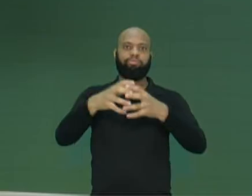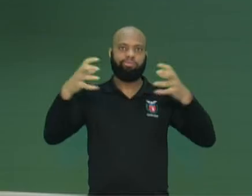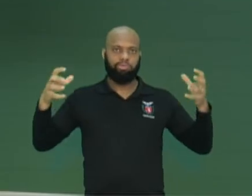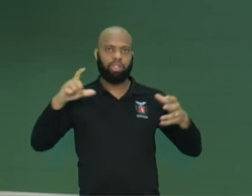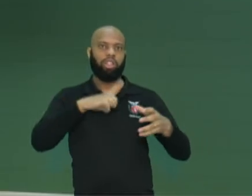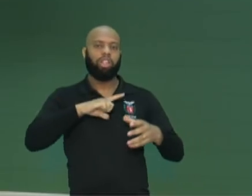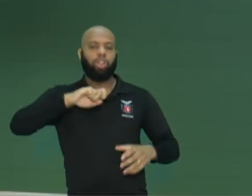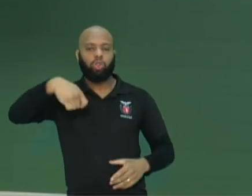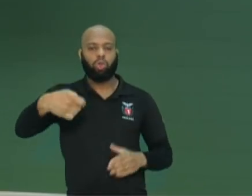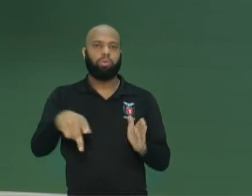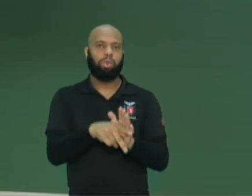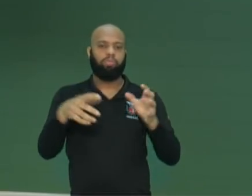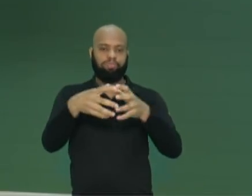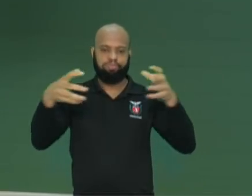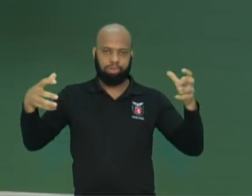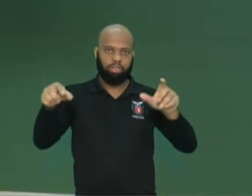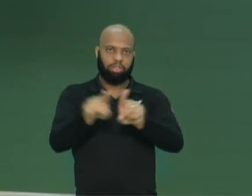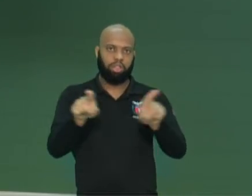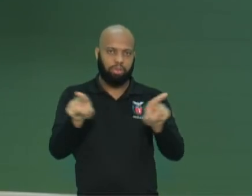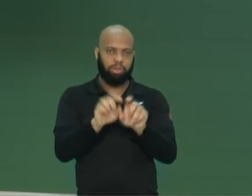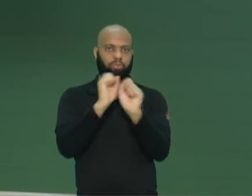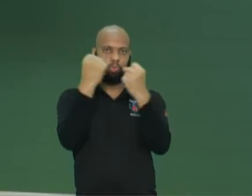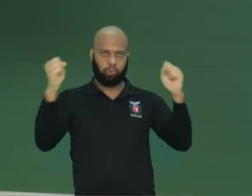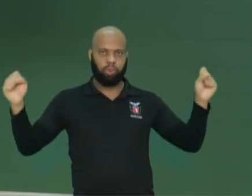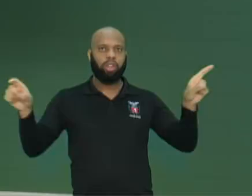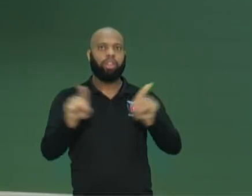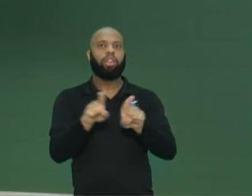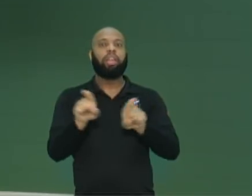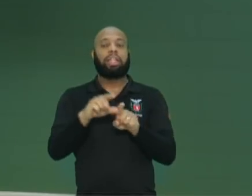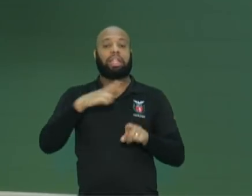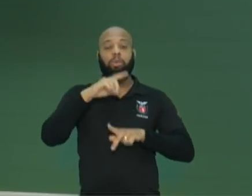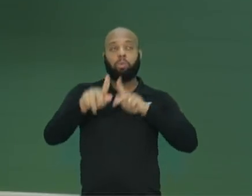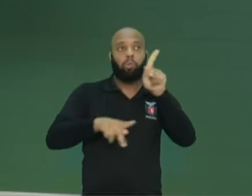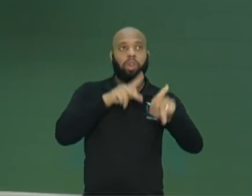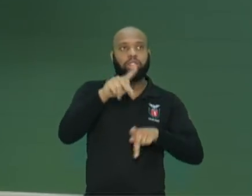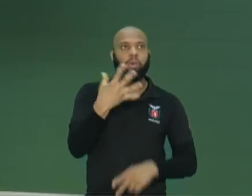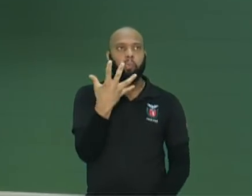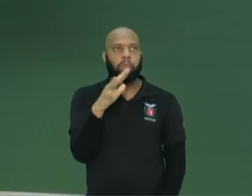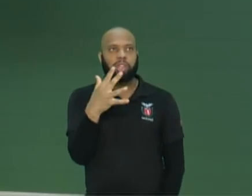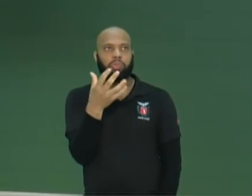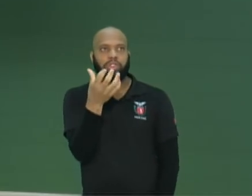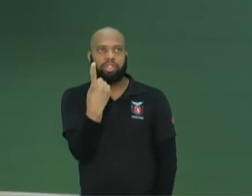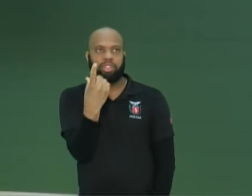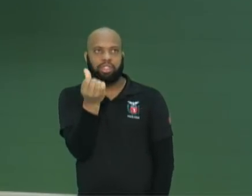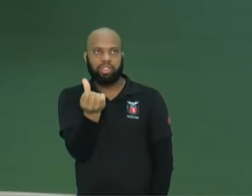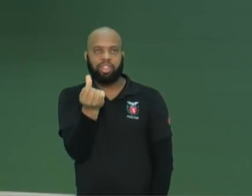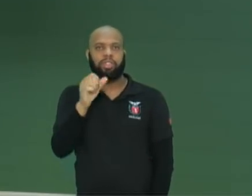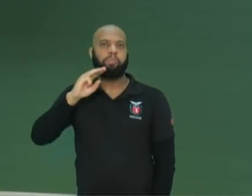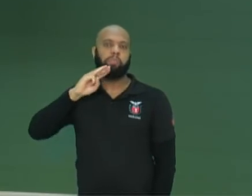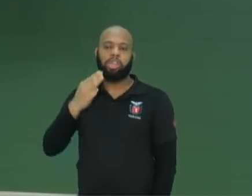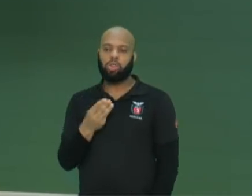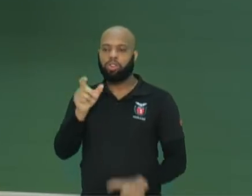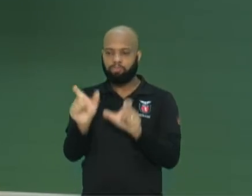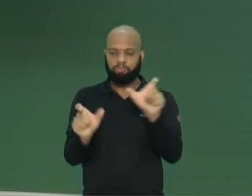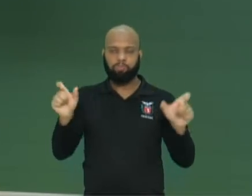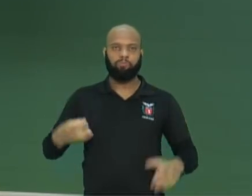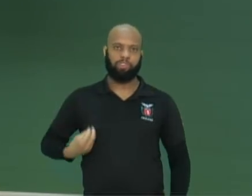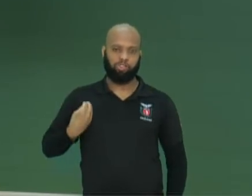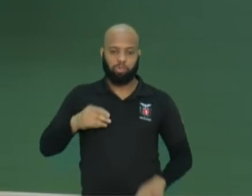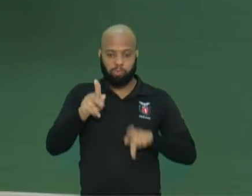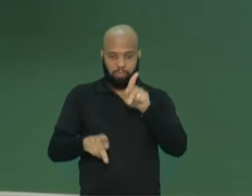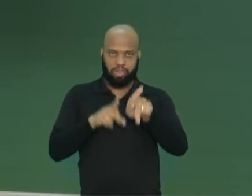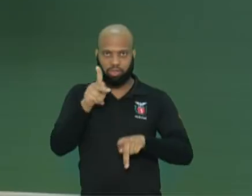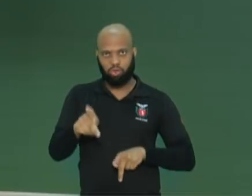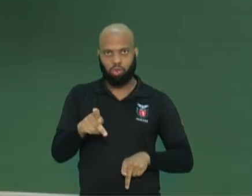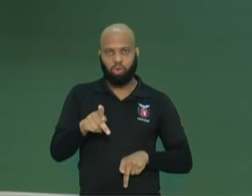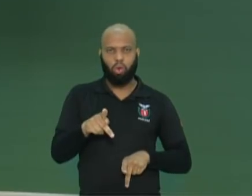grande em termos de tamanho, em termos de extensão territorial. A população ali é em torno de 16 milhões de habitantes,